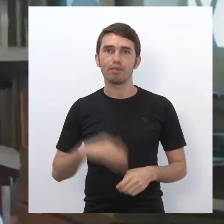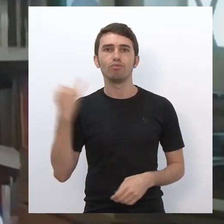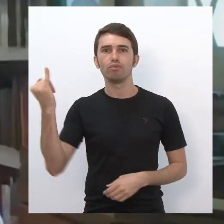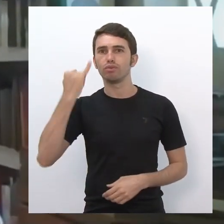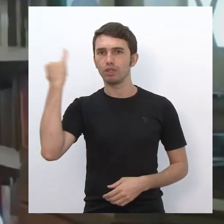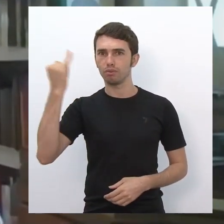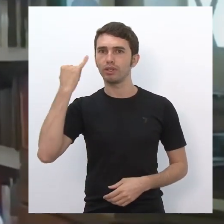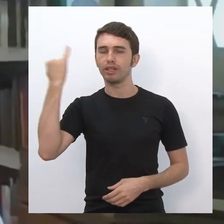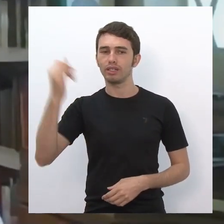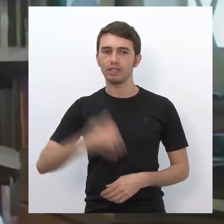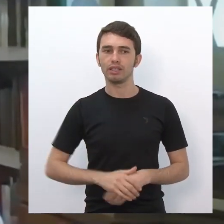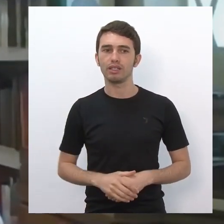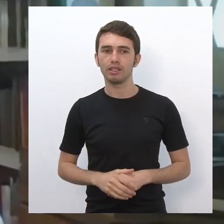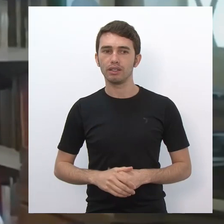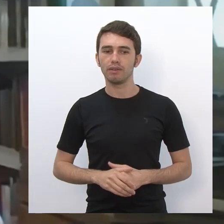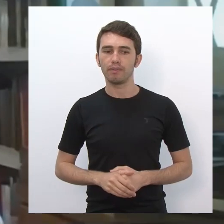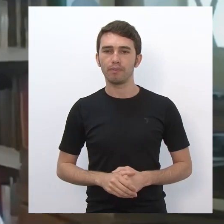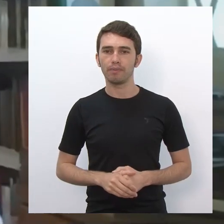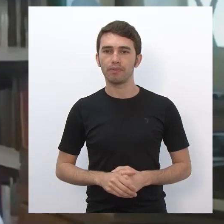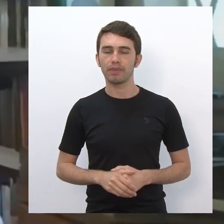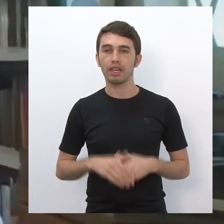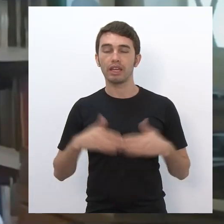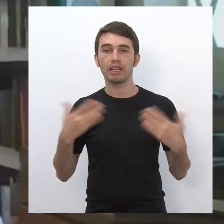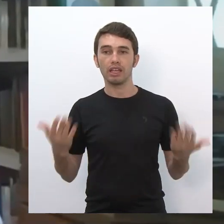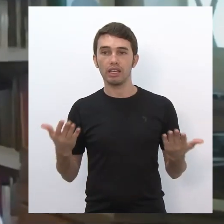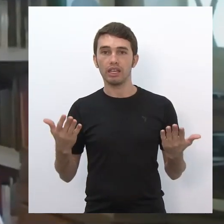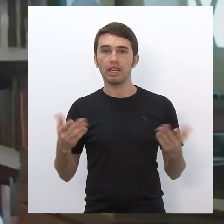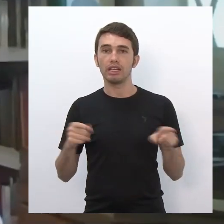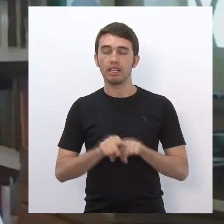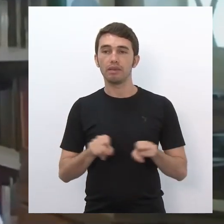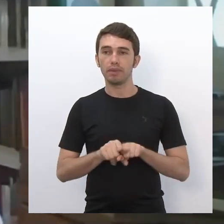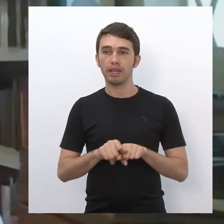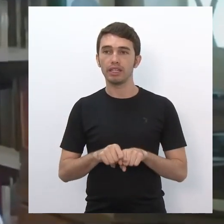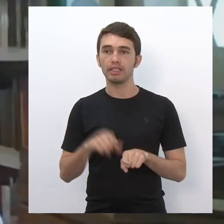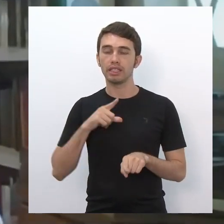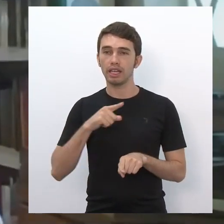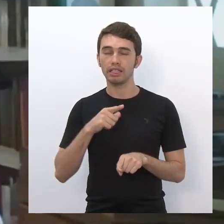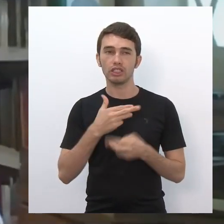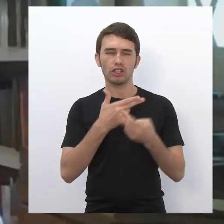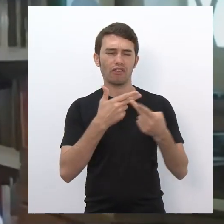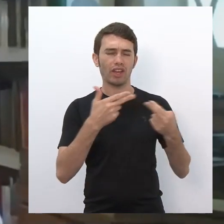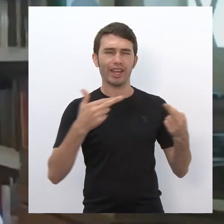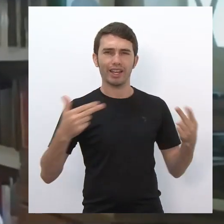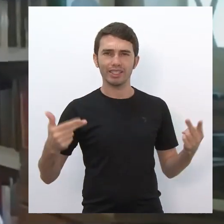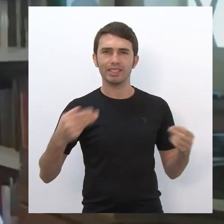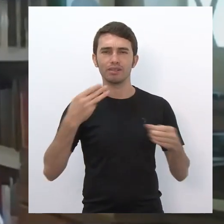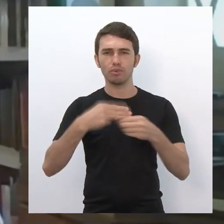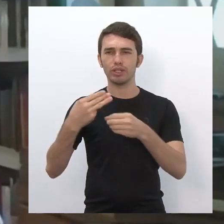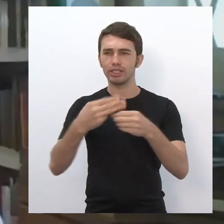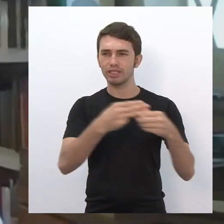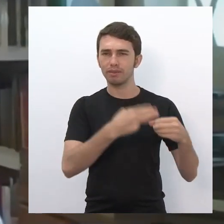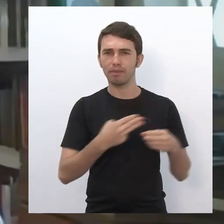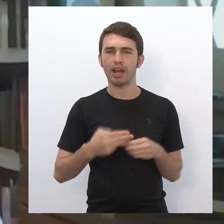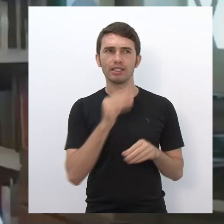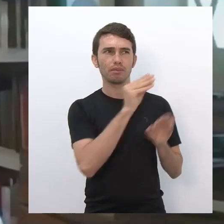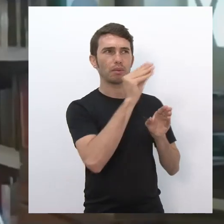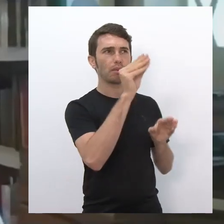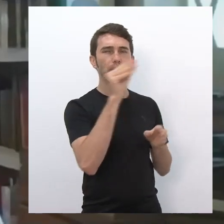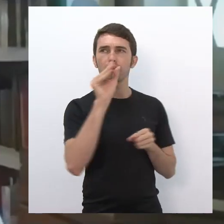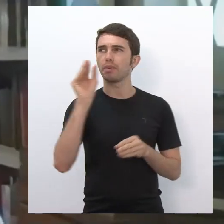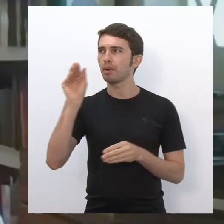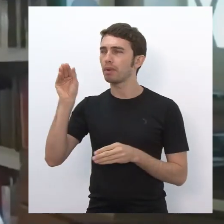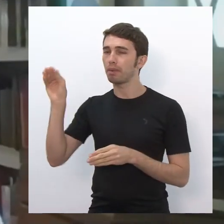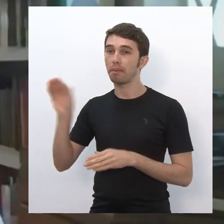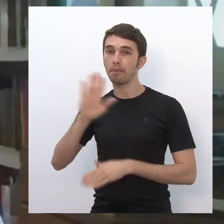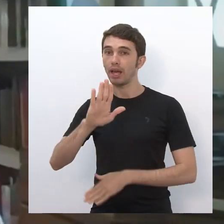importantíssima, né? E há uma infinidade de bibliotecas municipais espalhadas pelo Estado, mas nunca houve uma